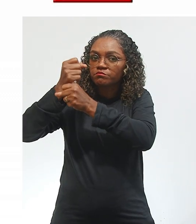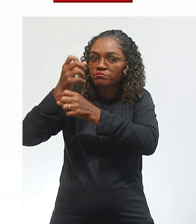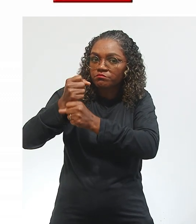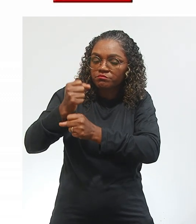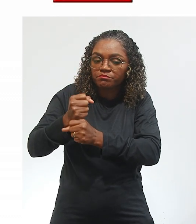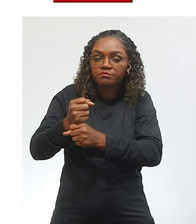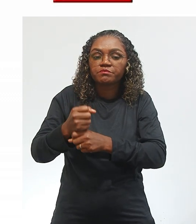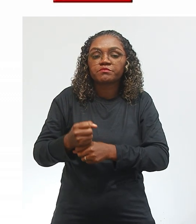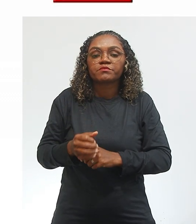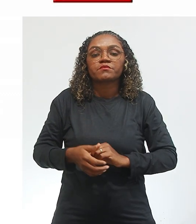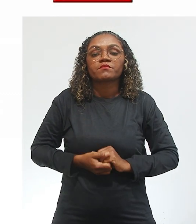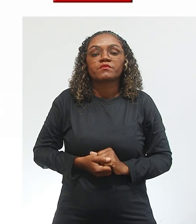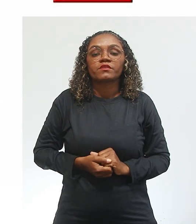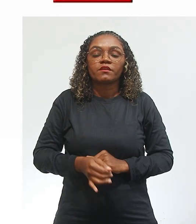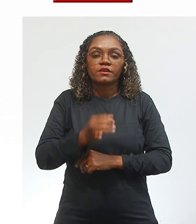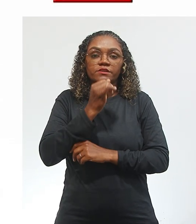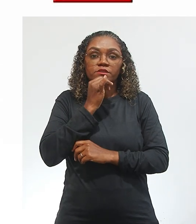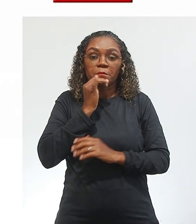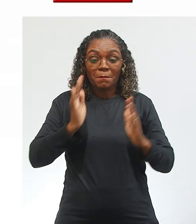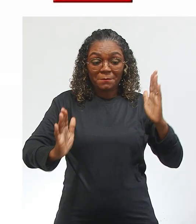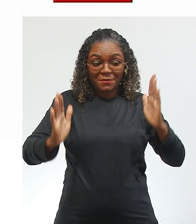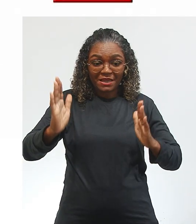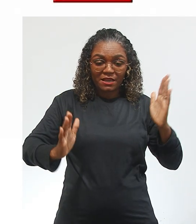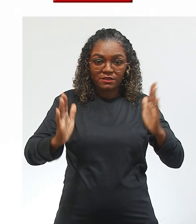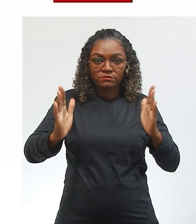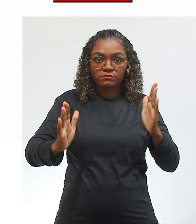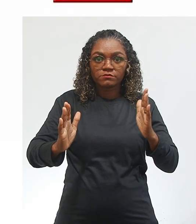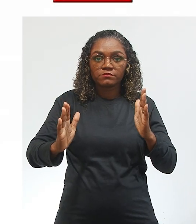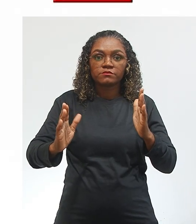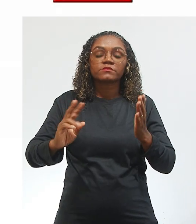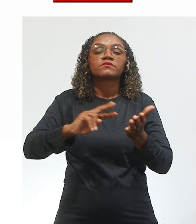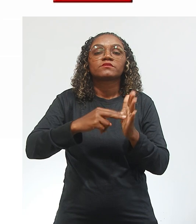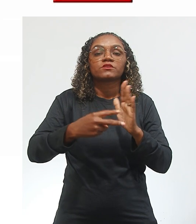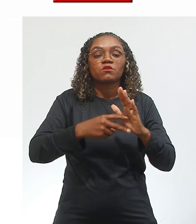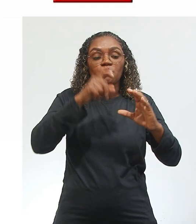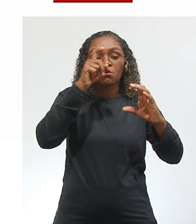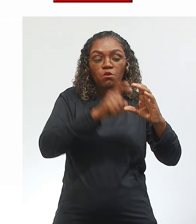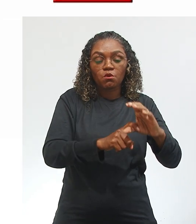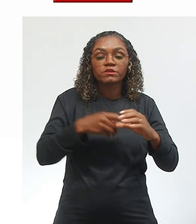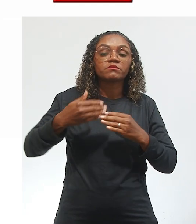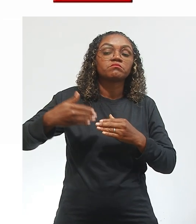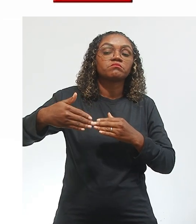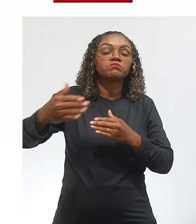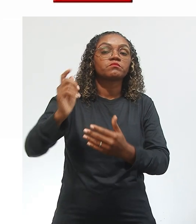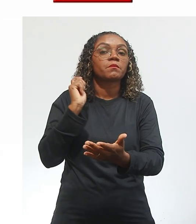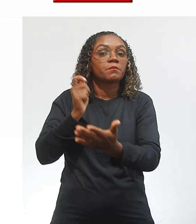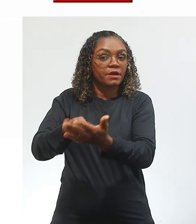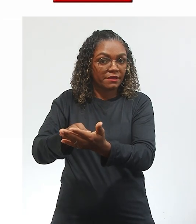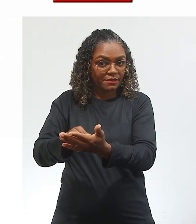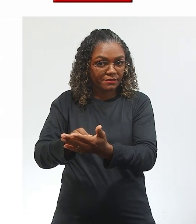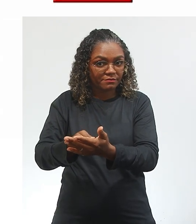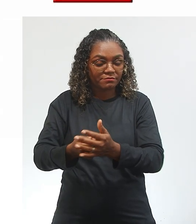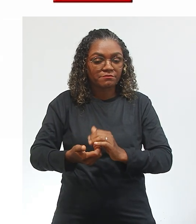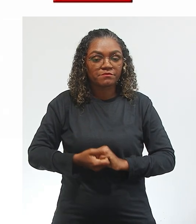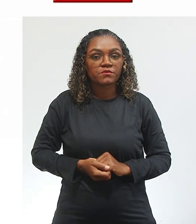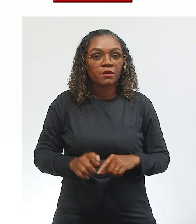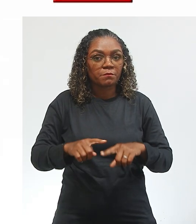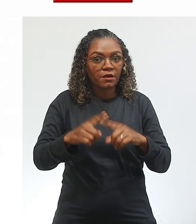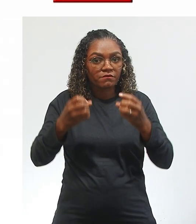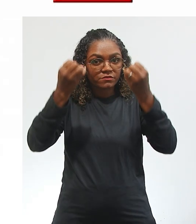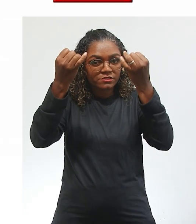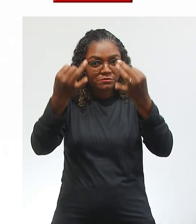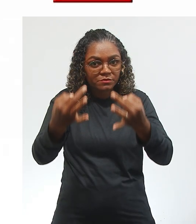prazo como contas a pagar. Então, eu vou explicar das duas formas, a forma real na vida de vocês e a